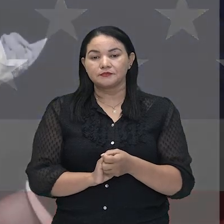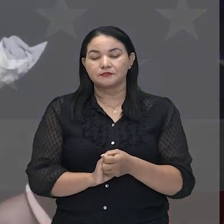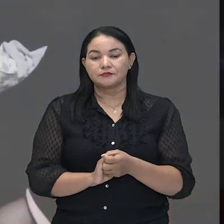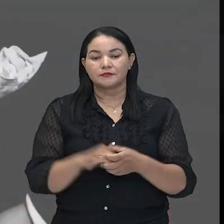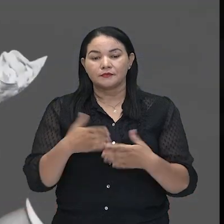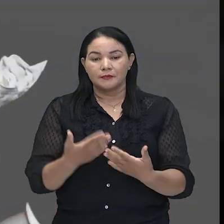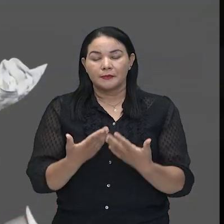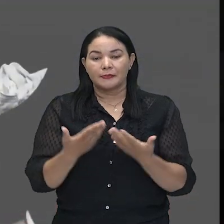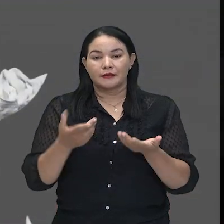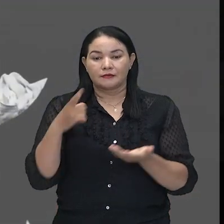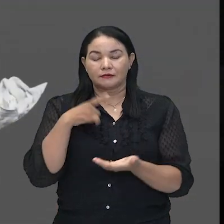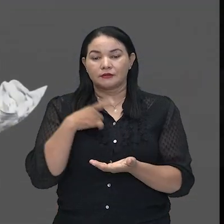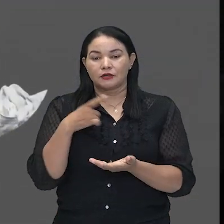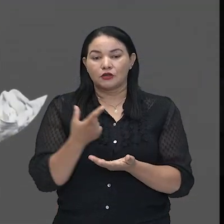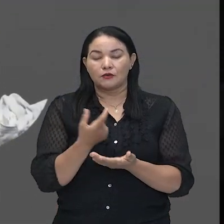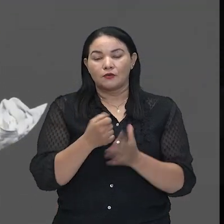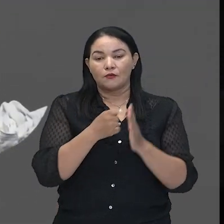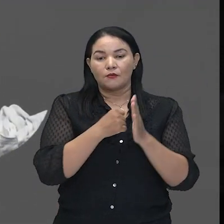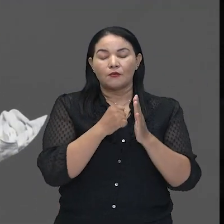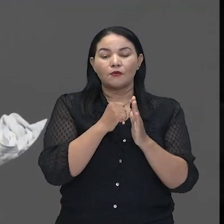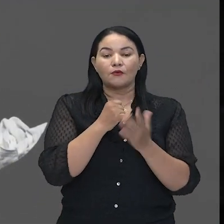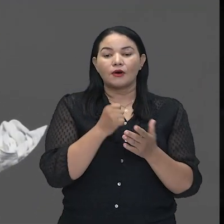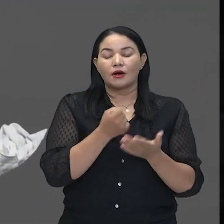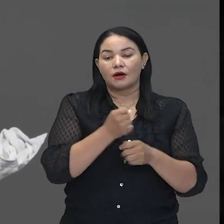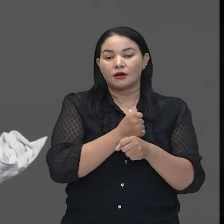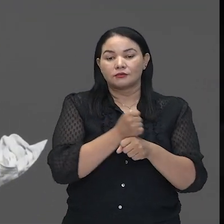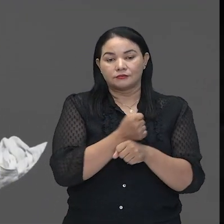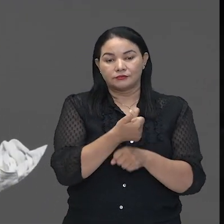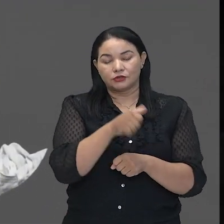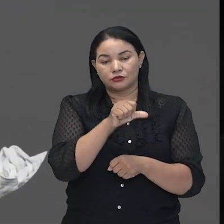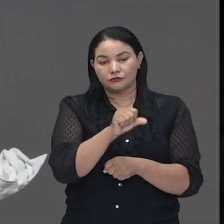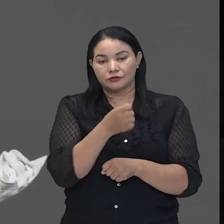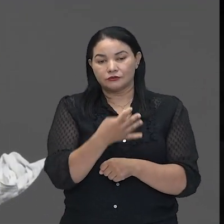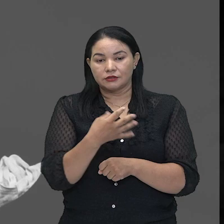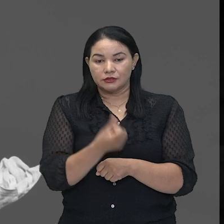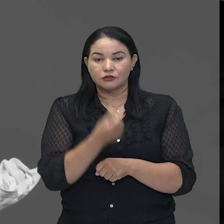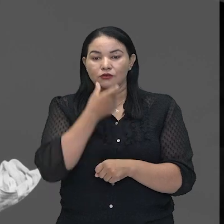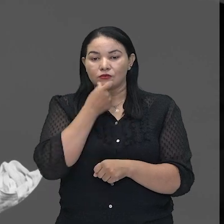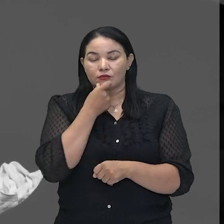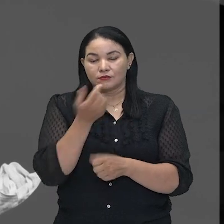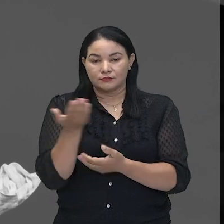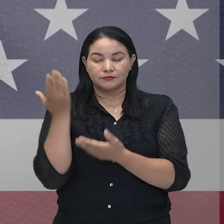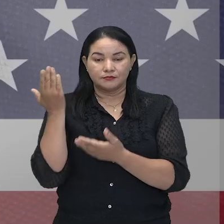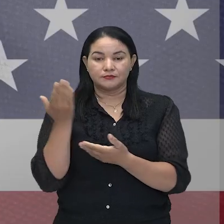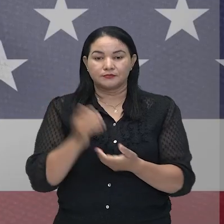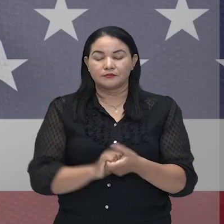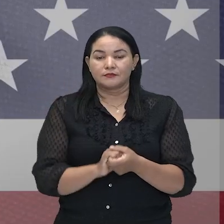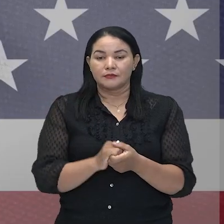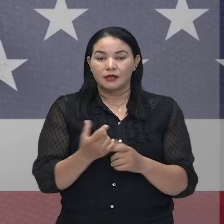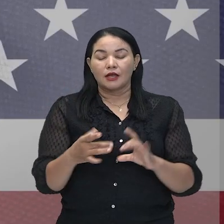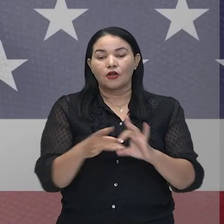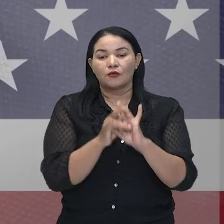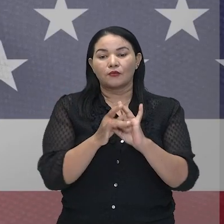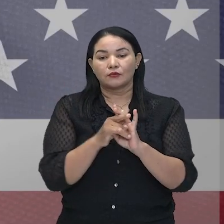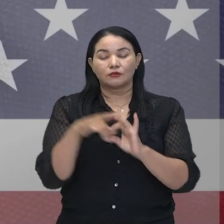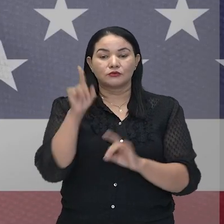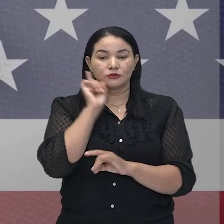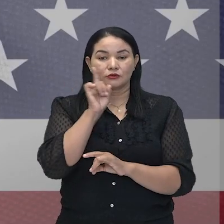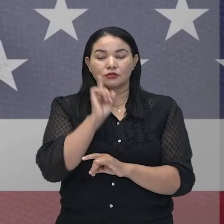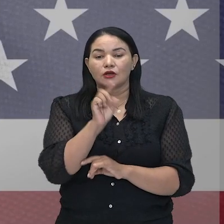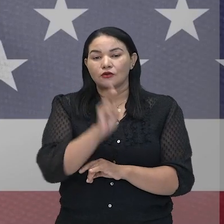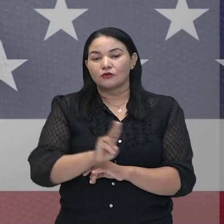nós temos, em 1946, o Churchill, que era, então, ligado aos Estados Unidos, ele vai usar